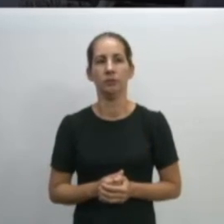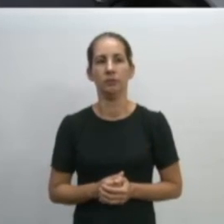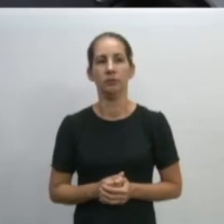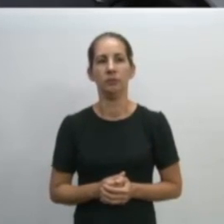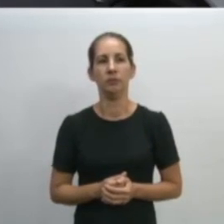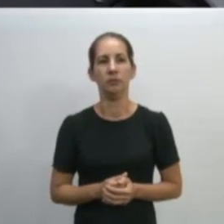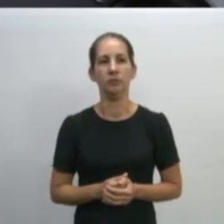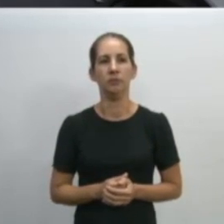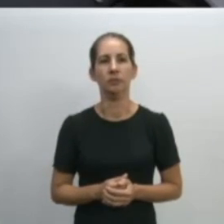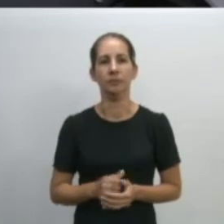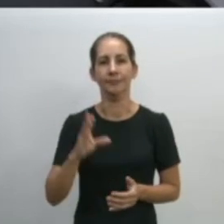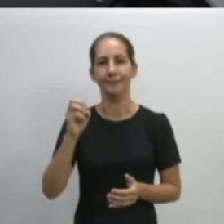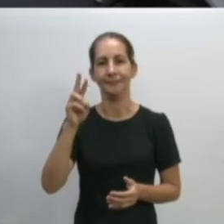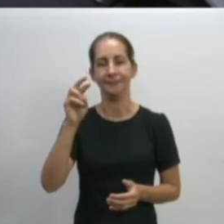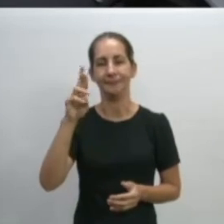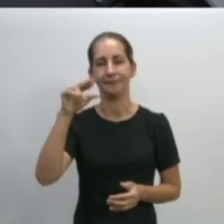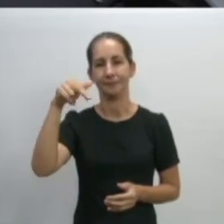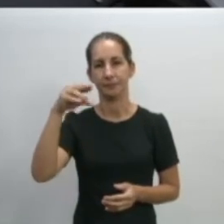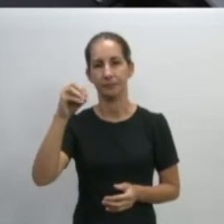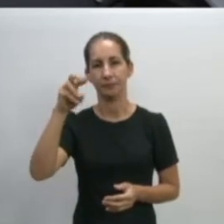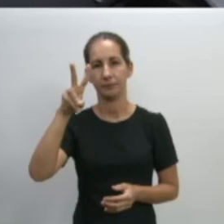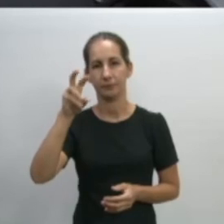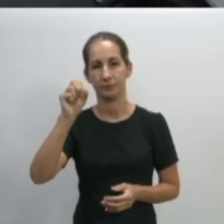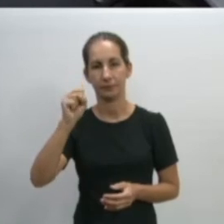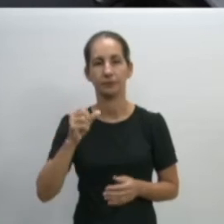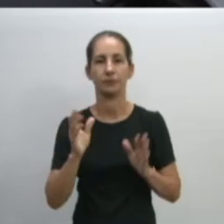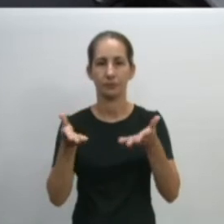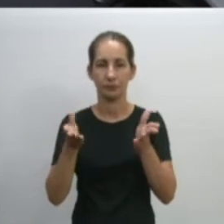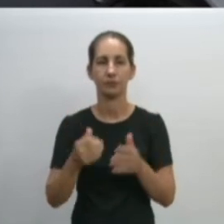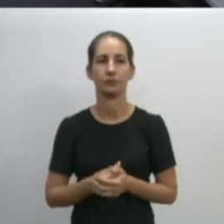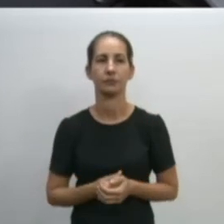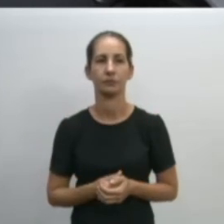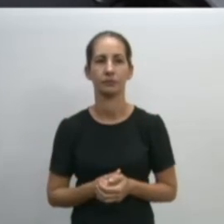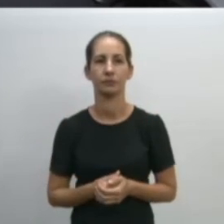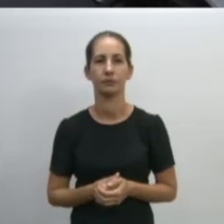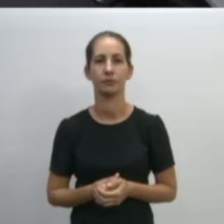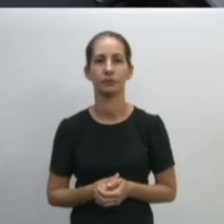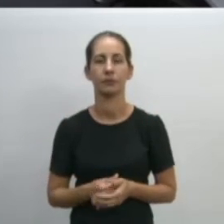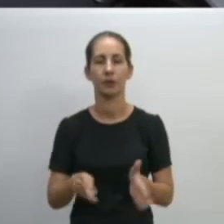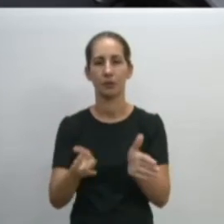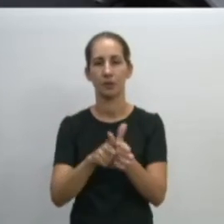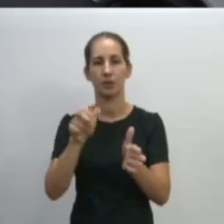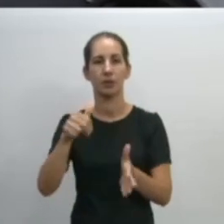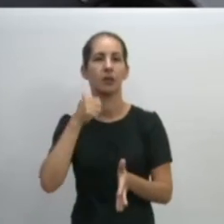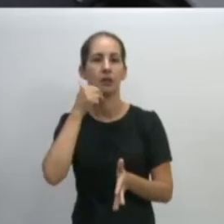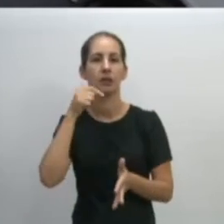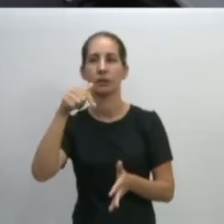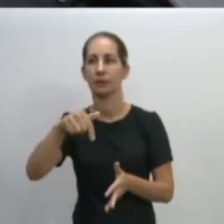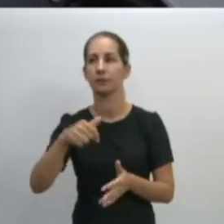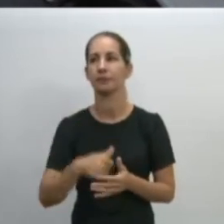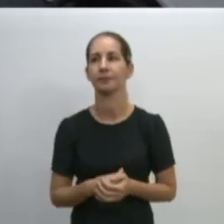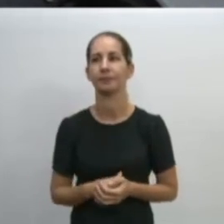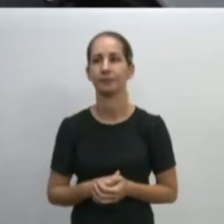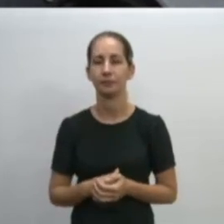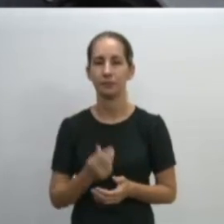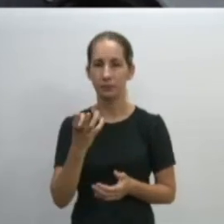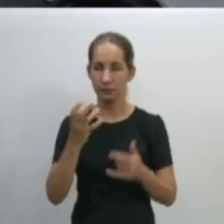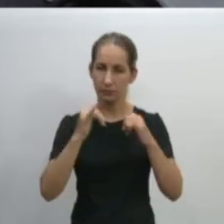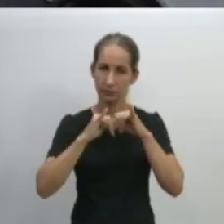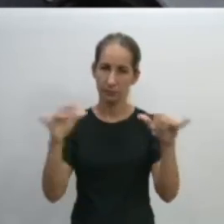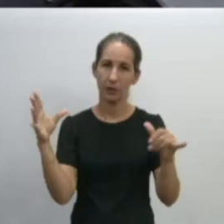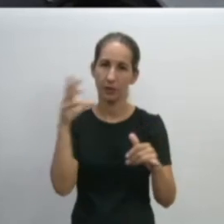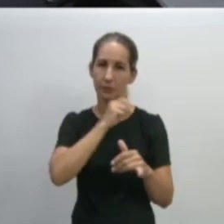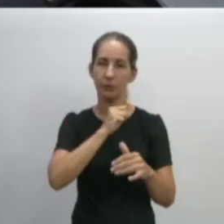natural da cidade de Currais Novos, que passa hoje a ser cidadão natalense, otorgado por esta casa. Quero dizer um